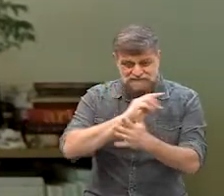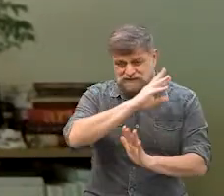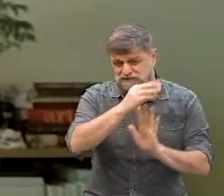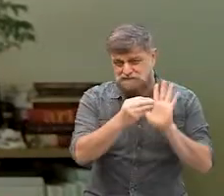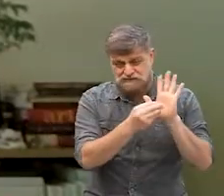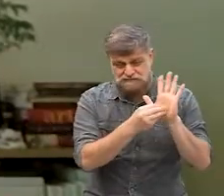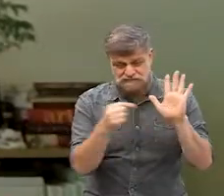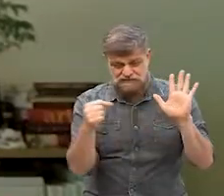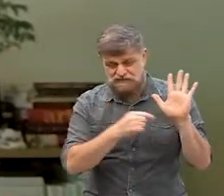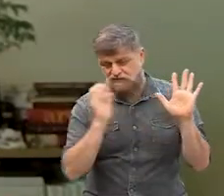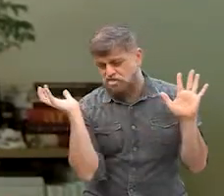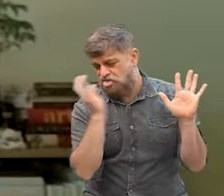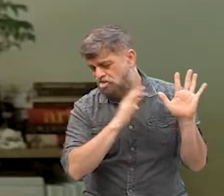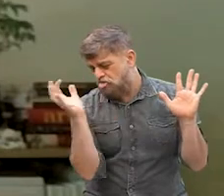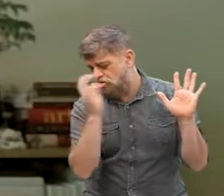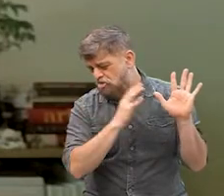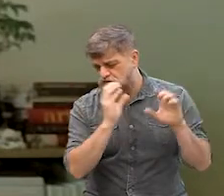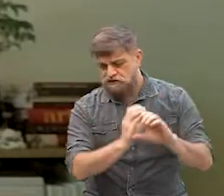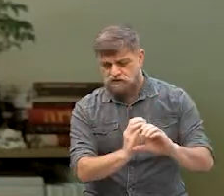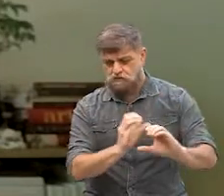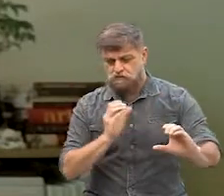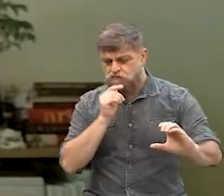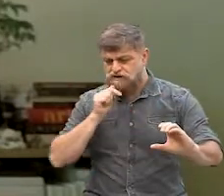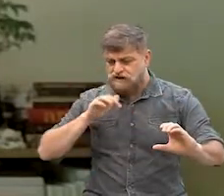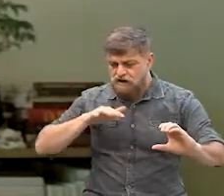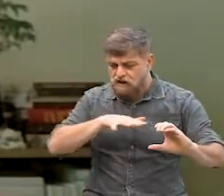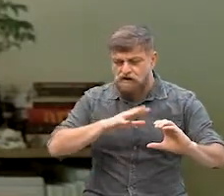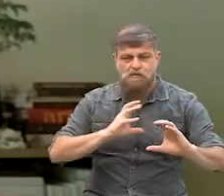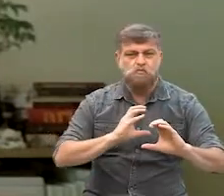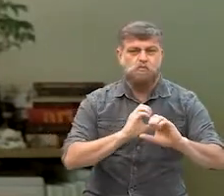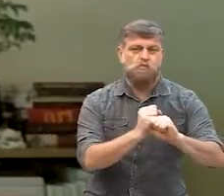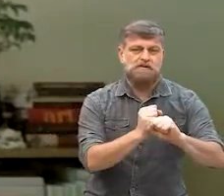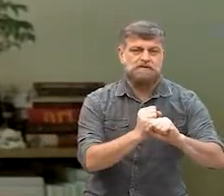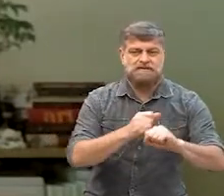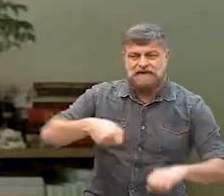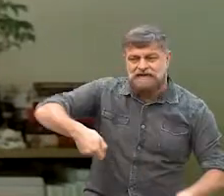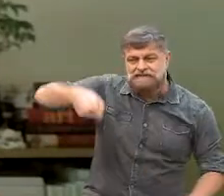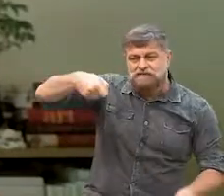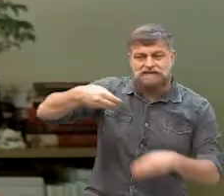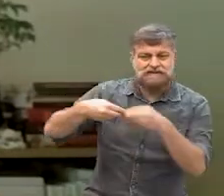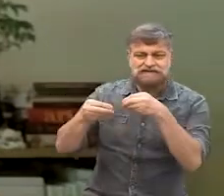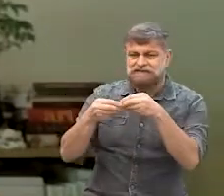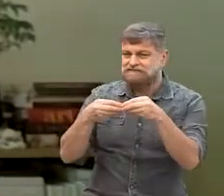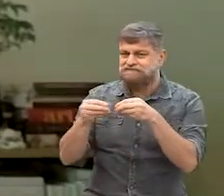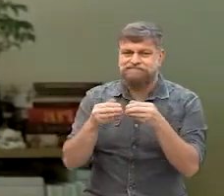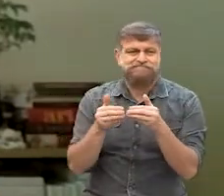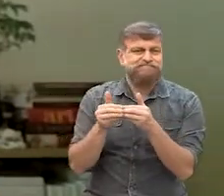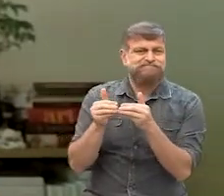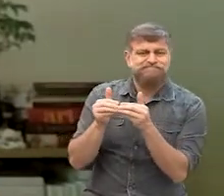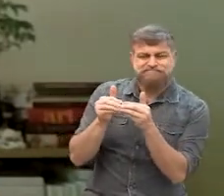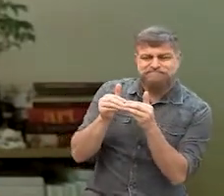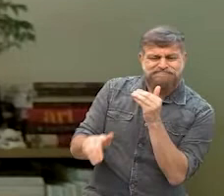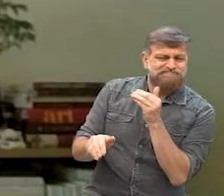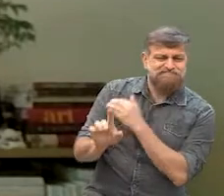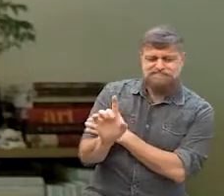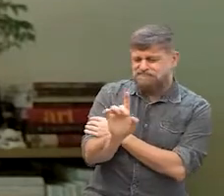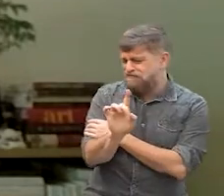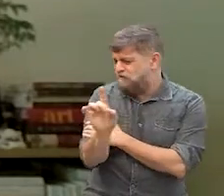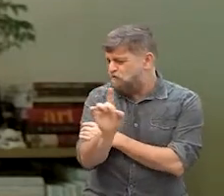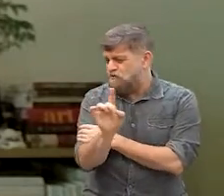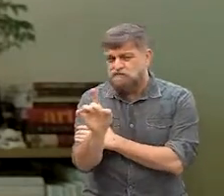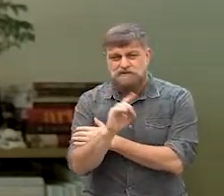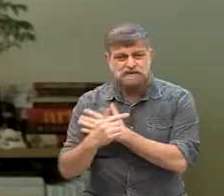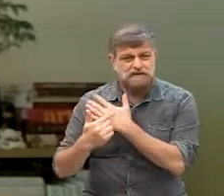um impacto no sistema de saneamento de uma cidade muito grande. Ela não foi projetada para isso, né? Não é a